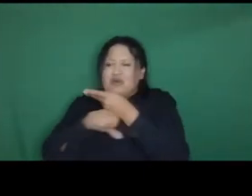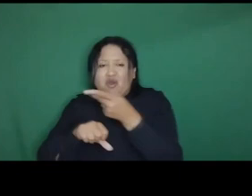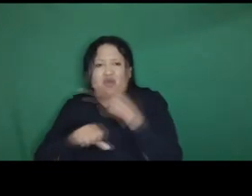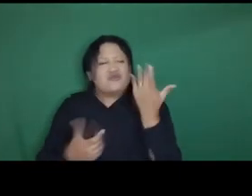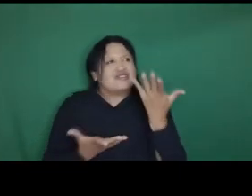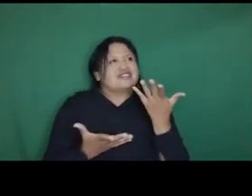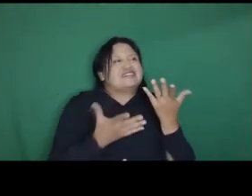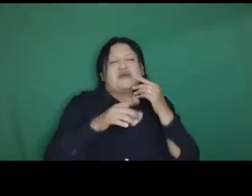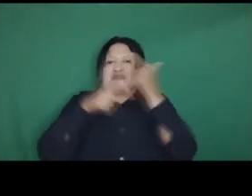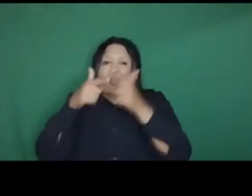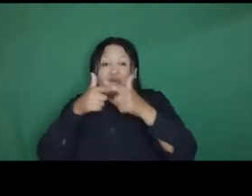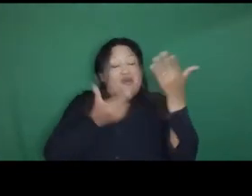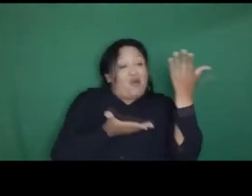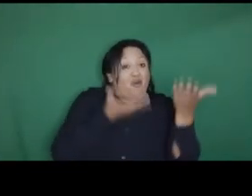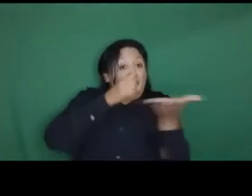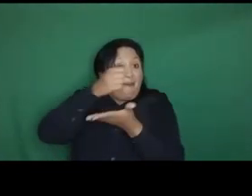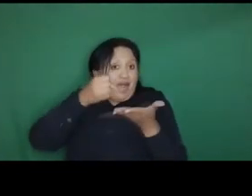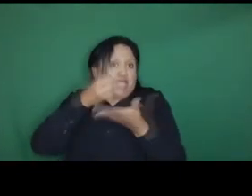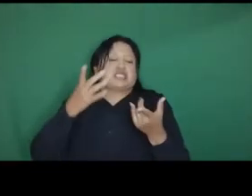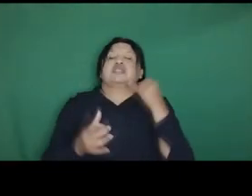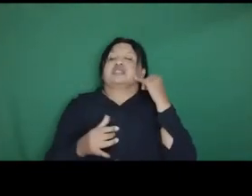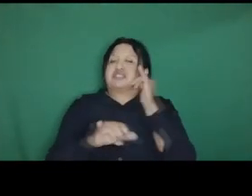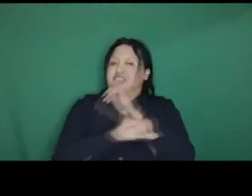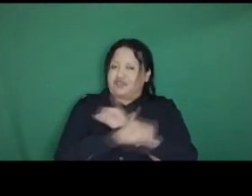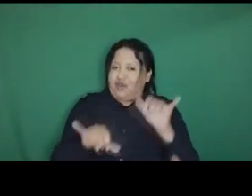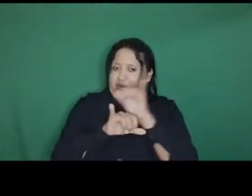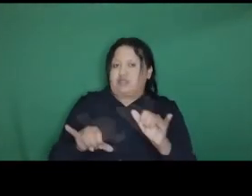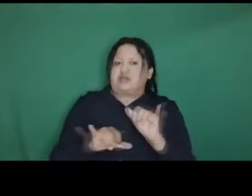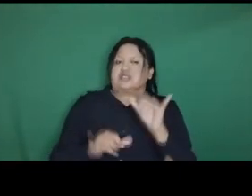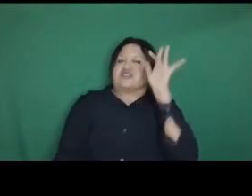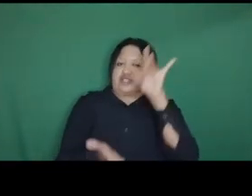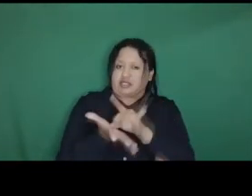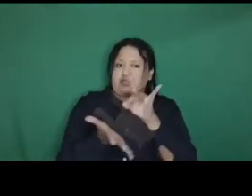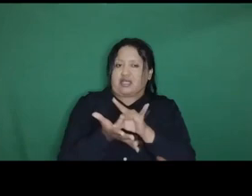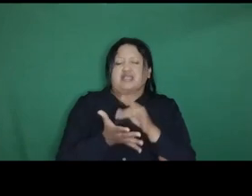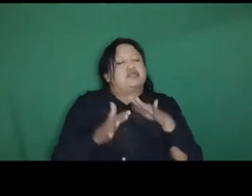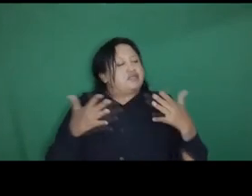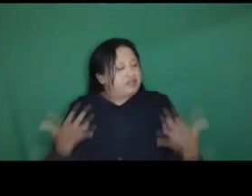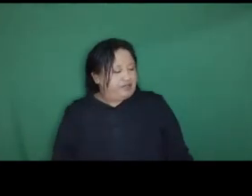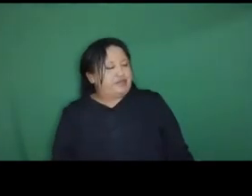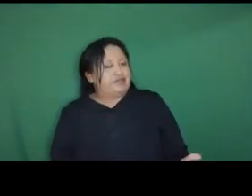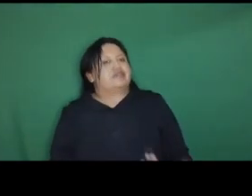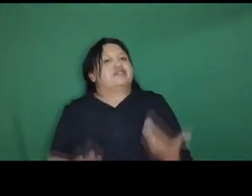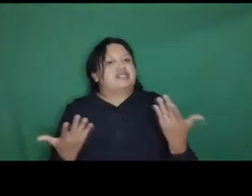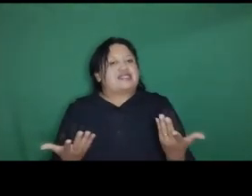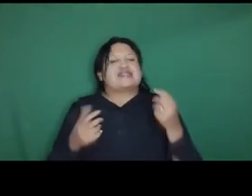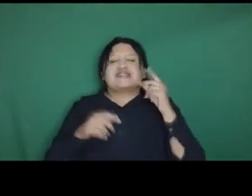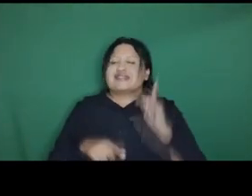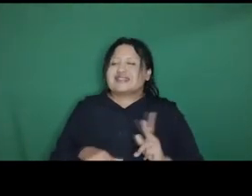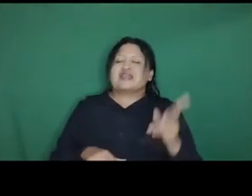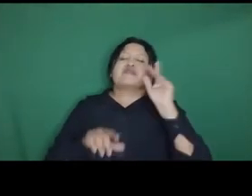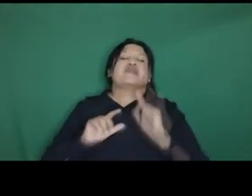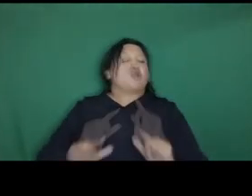e informações então gente vamos sempre né investir lutar pelo conhecimento científico é a ciência